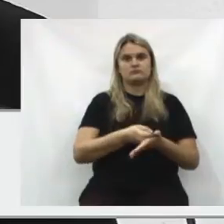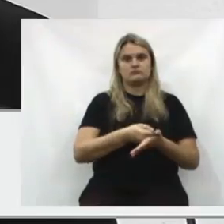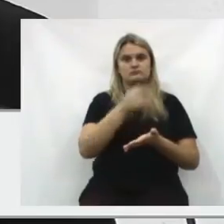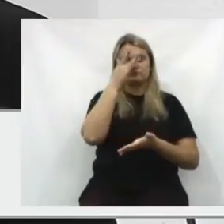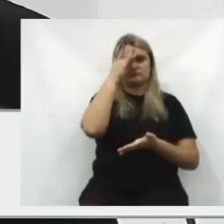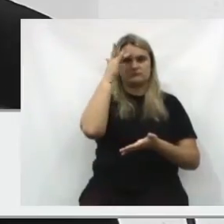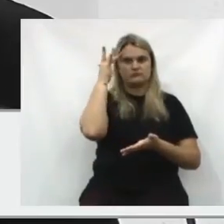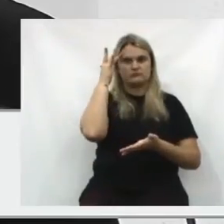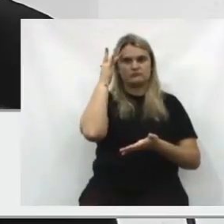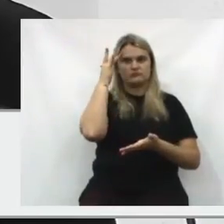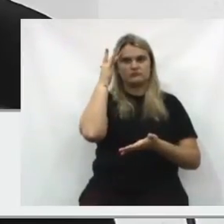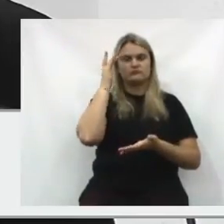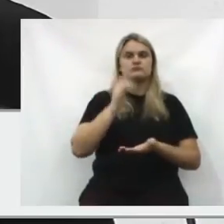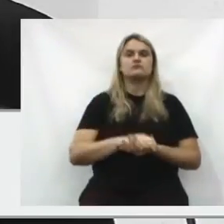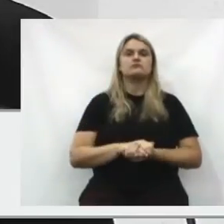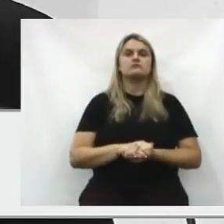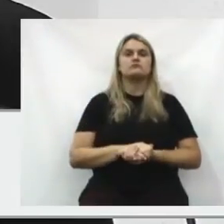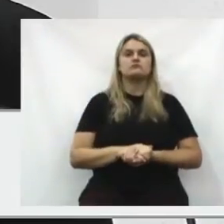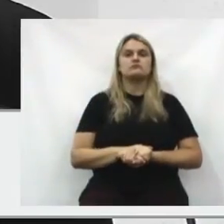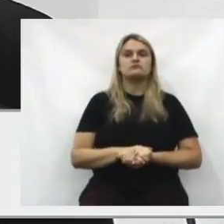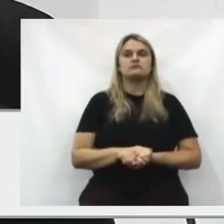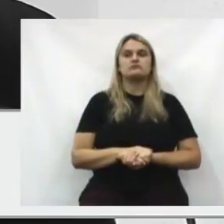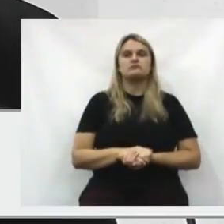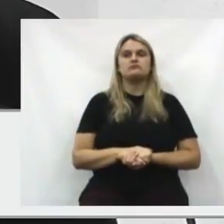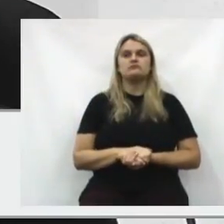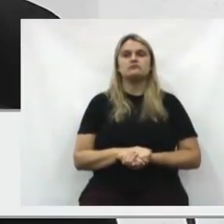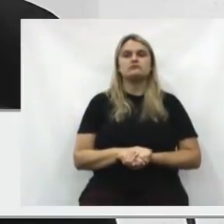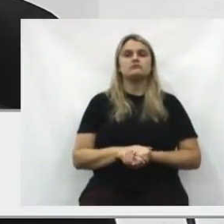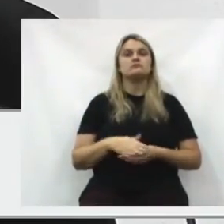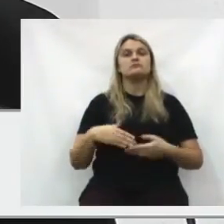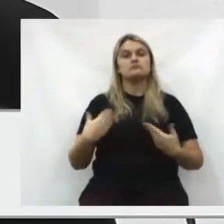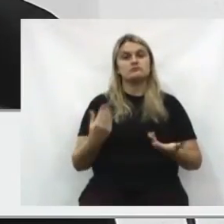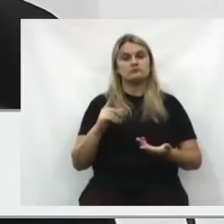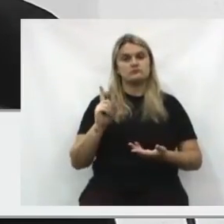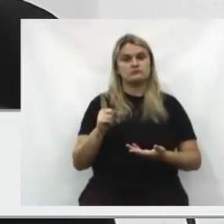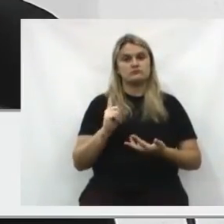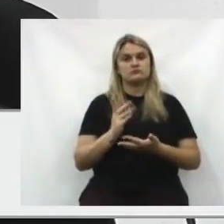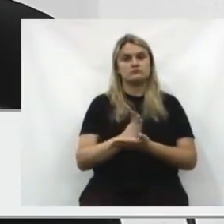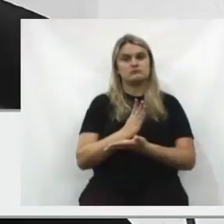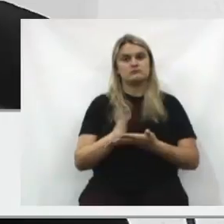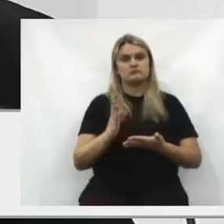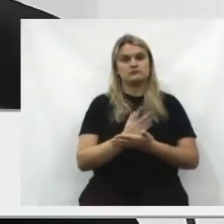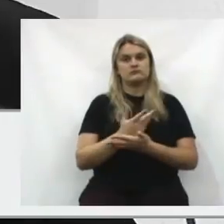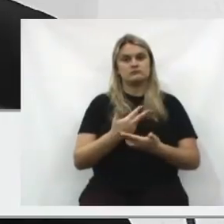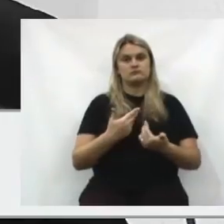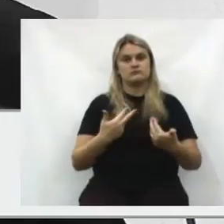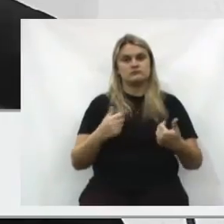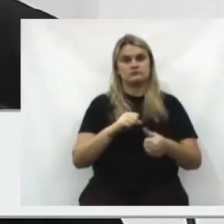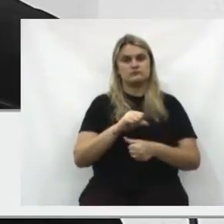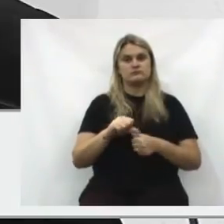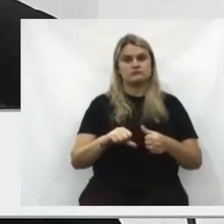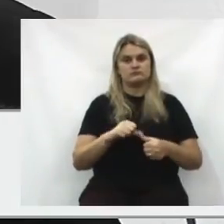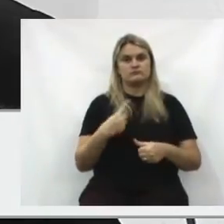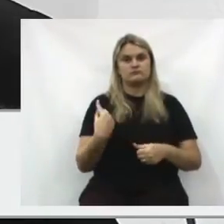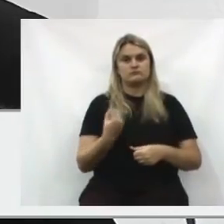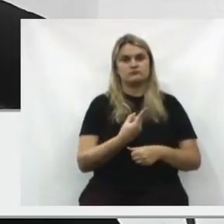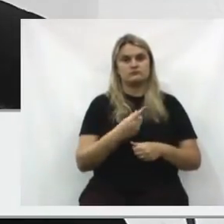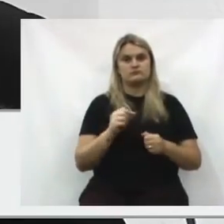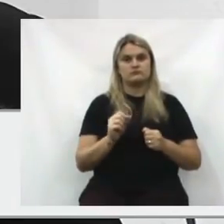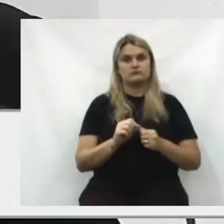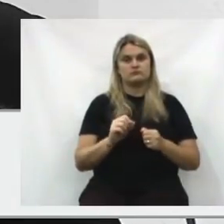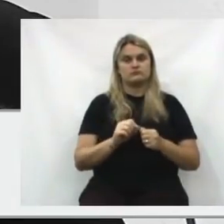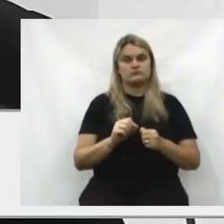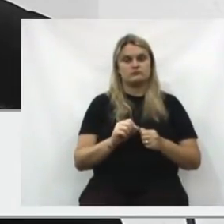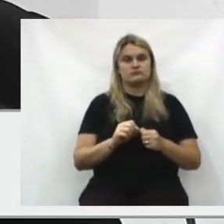plano de carreira dos funcionários efetivos. Então, essas são algumas alterações que